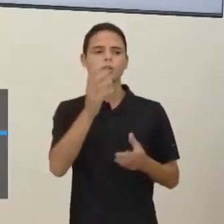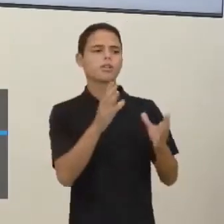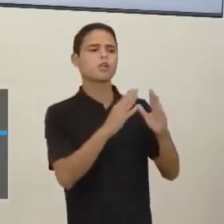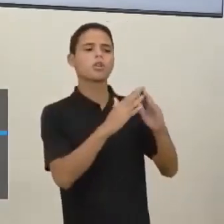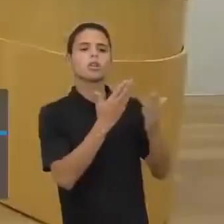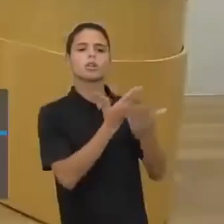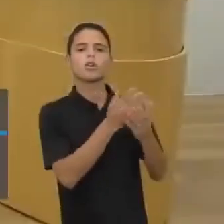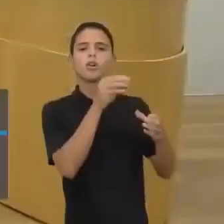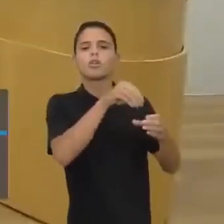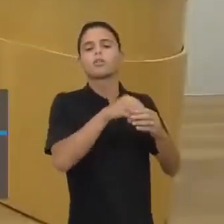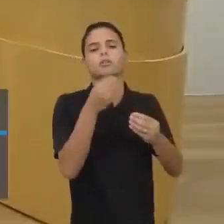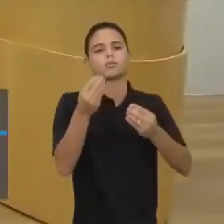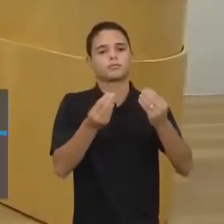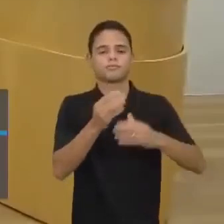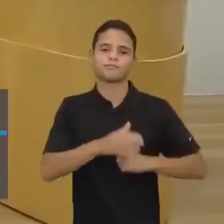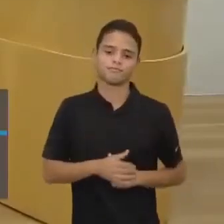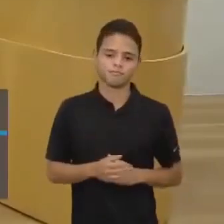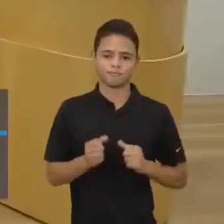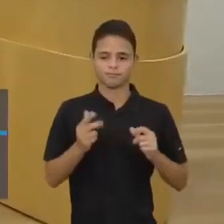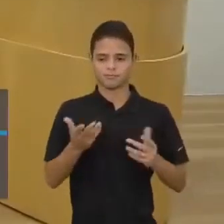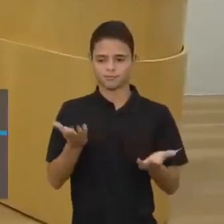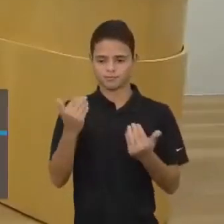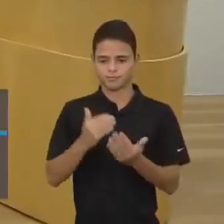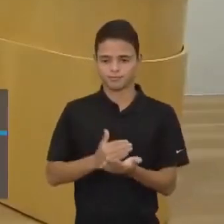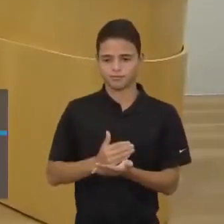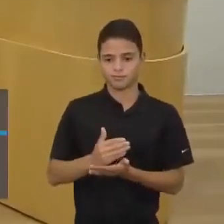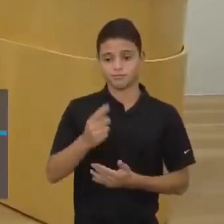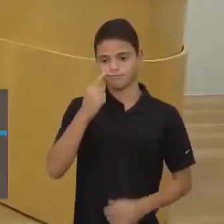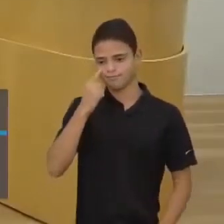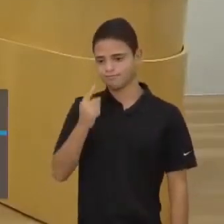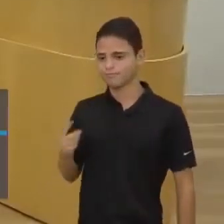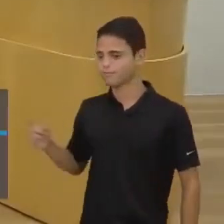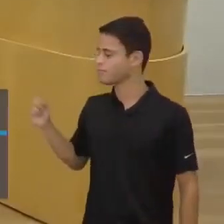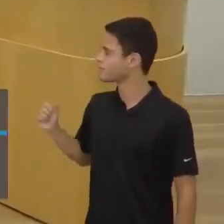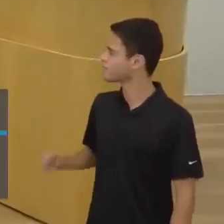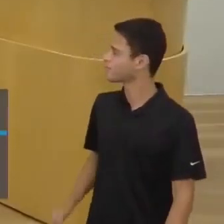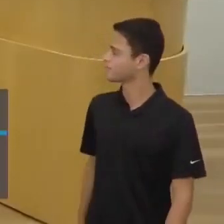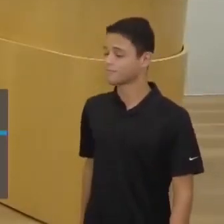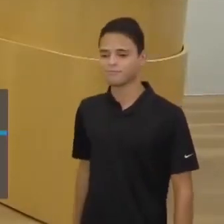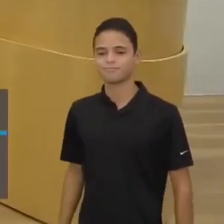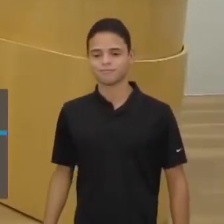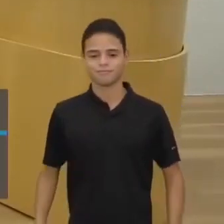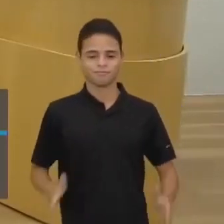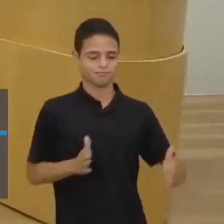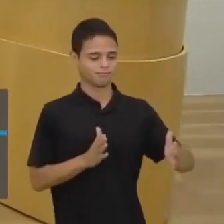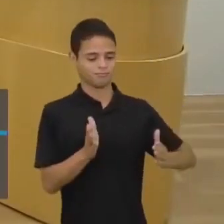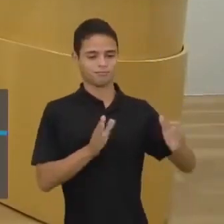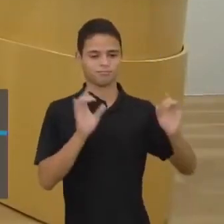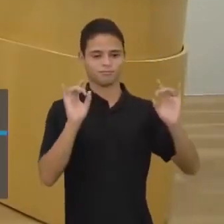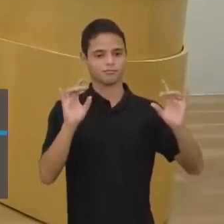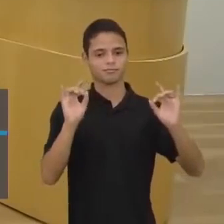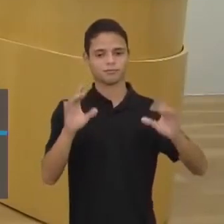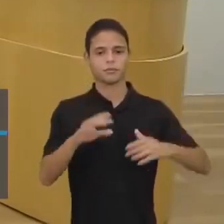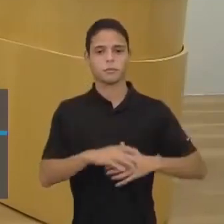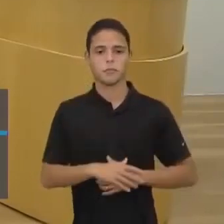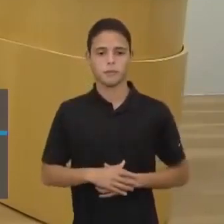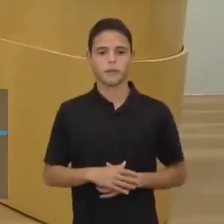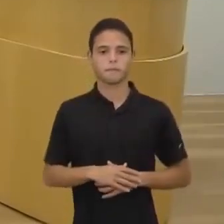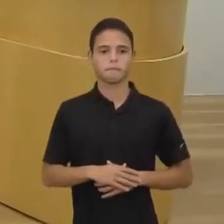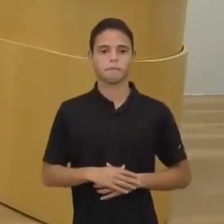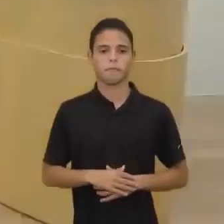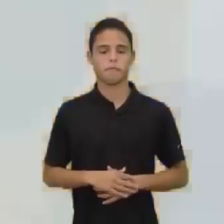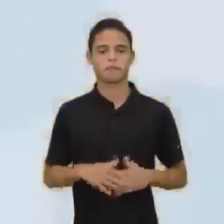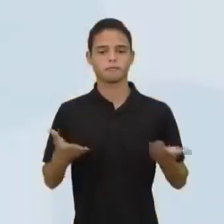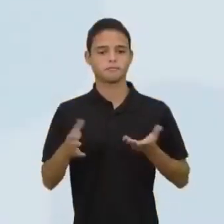vamos começar aqui, ó. Agora, por que a gente vai fazer? Chegou um momento muito especial da aula, vejam só. Agora